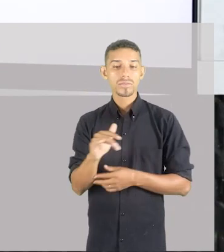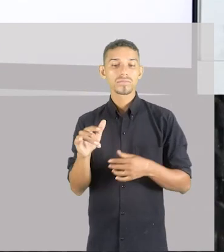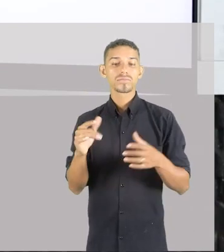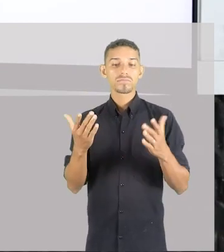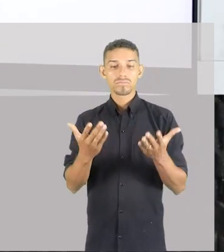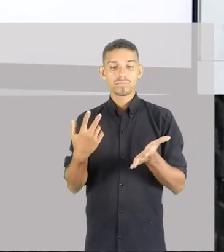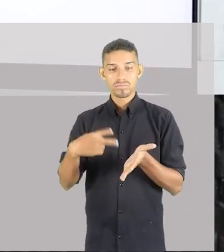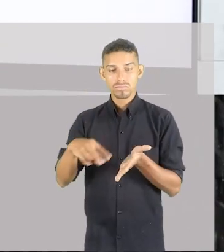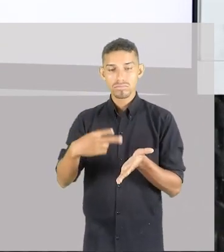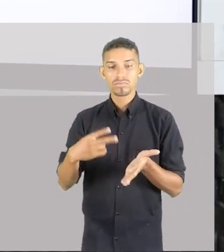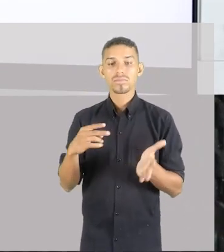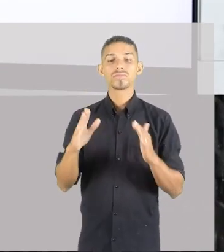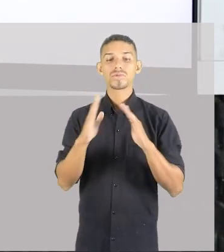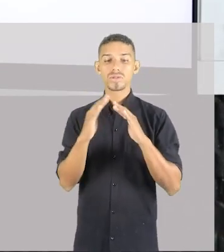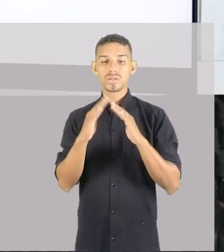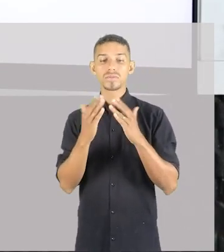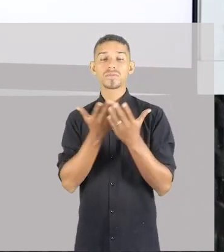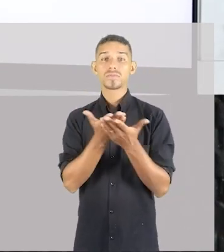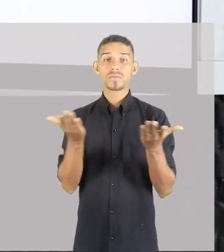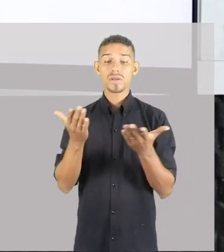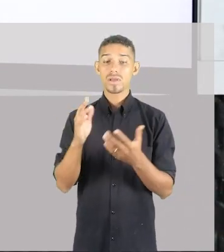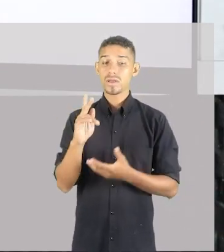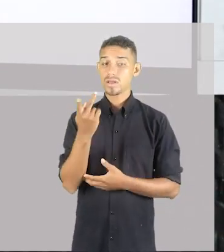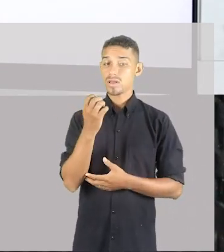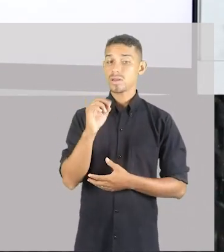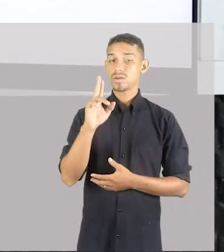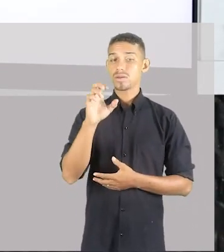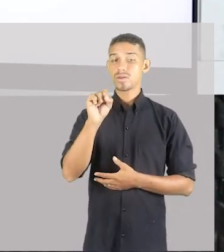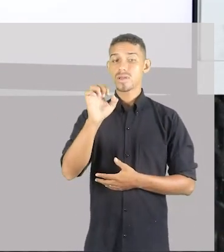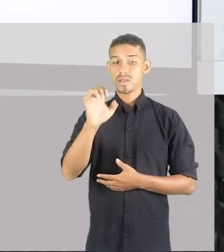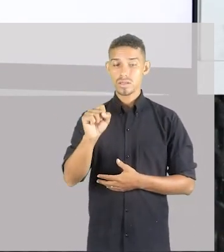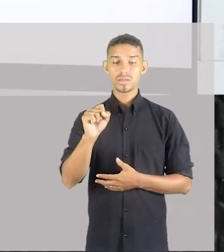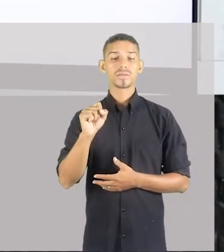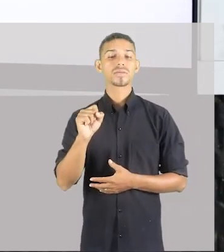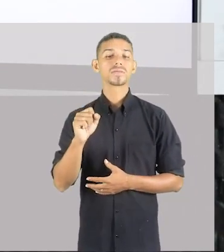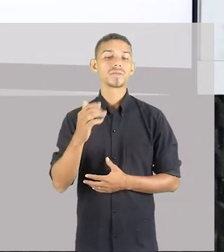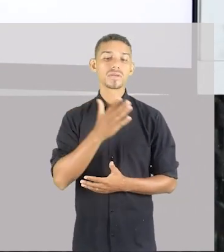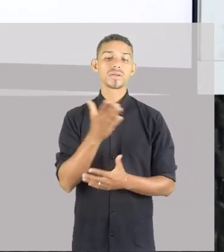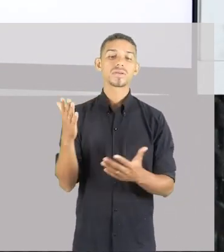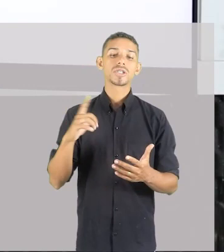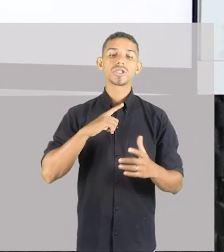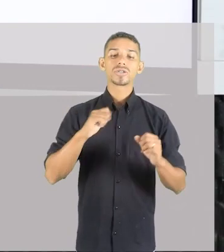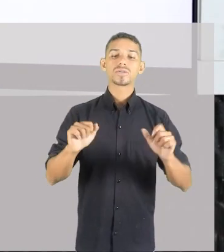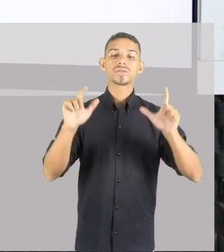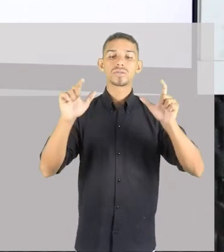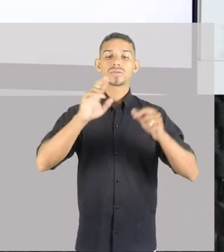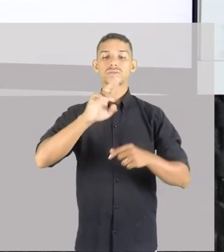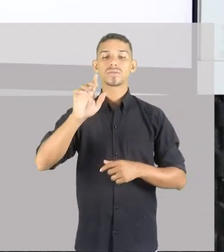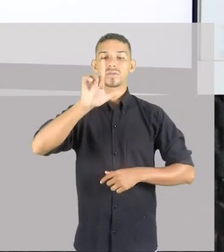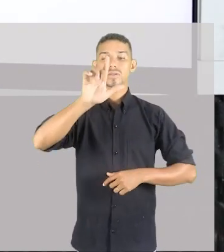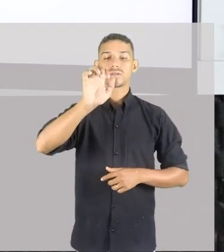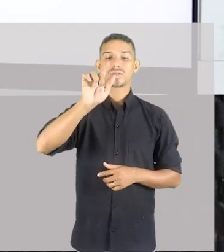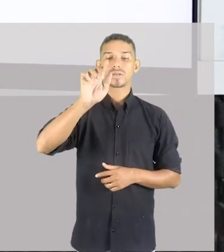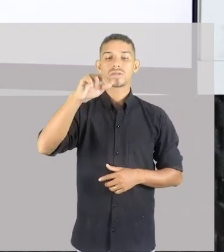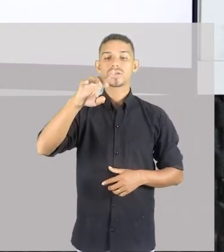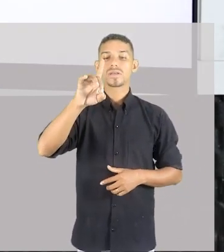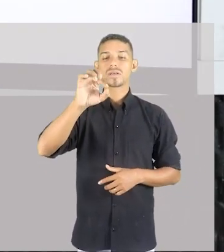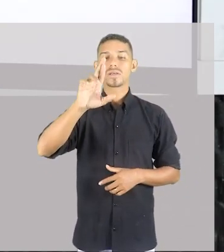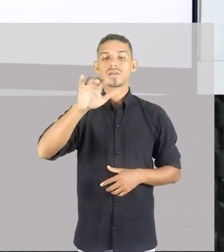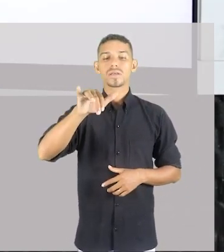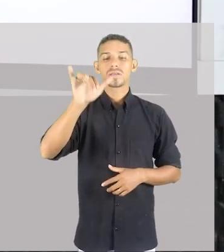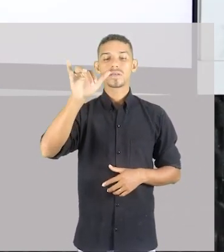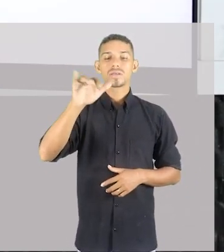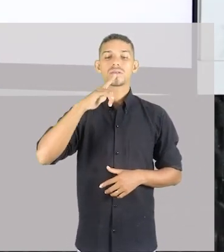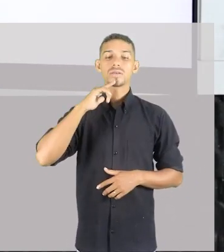dançarinas de suas casas as ruses ganhadoras de muitos troféus recebe o título de Legendary Legendários